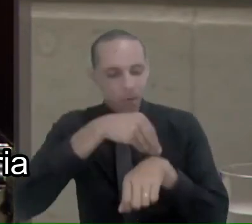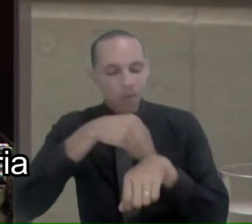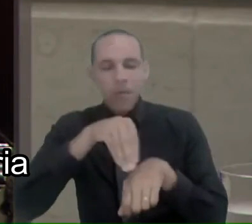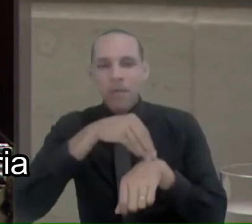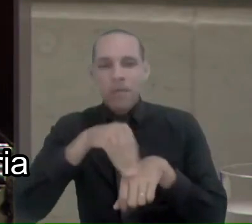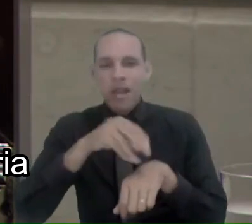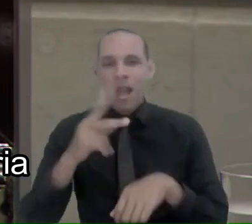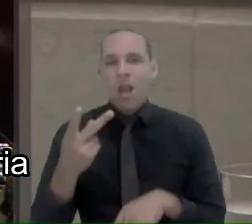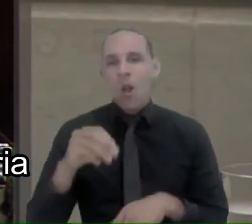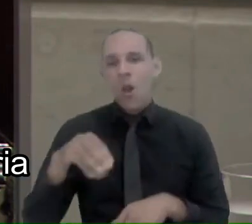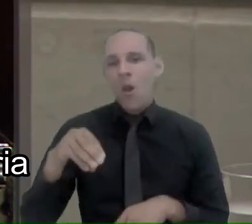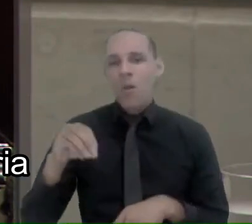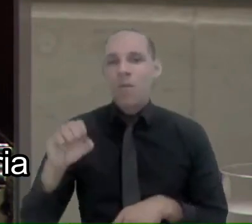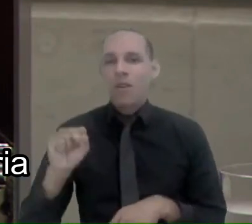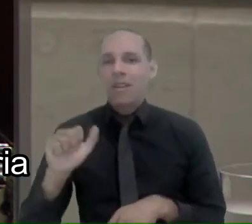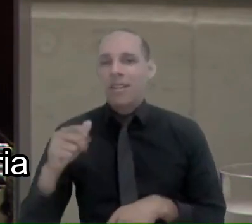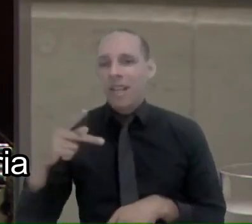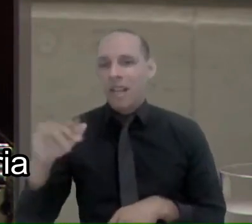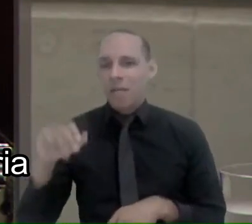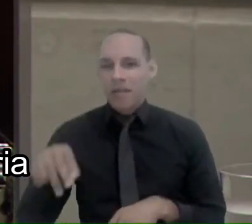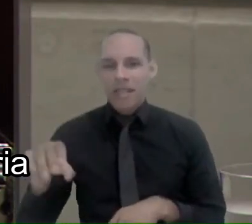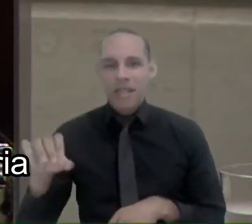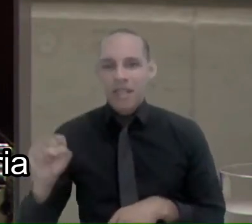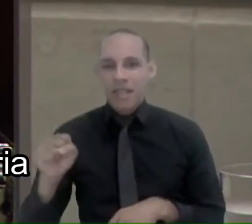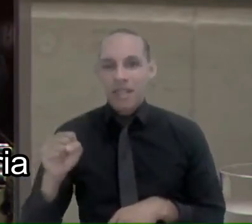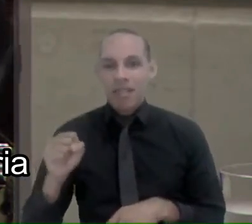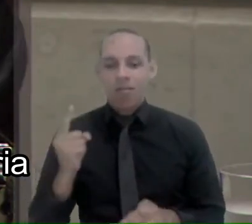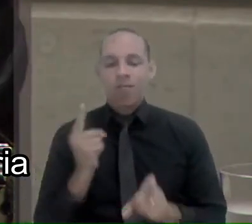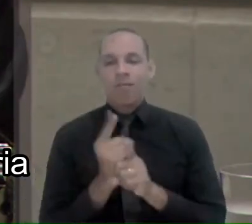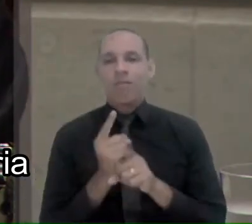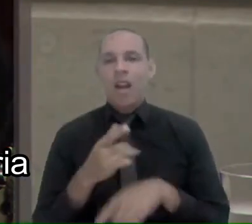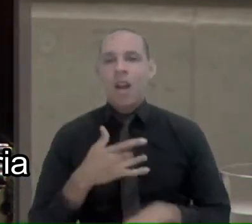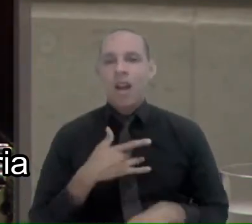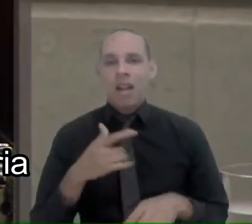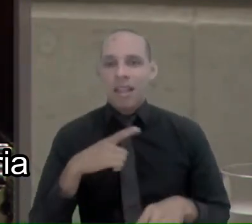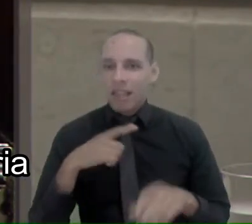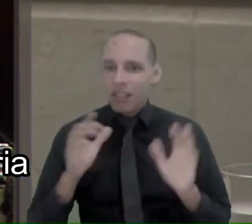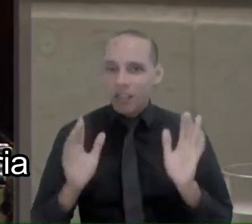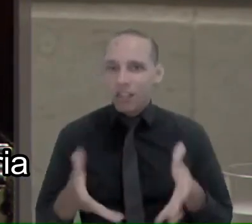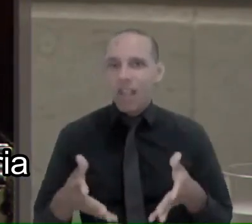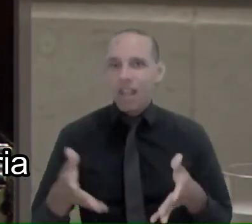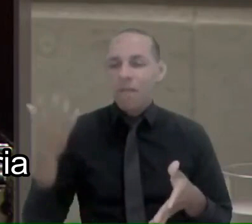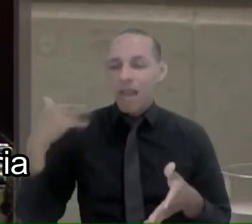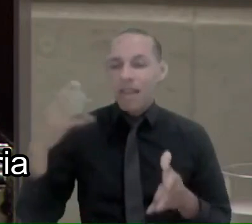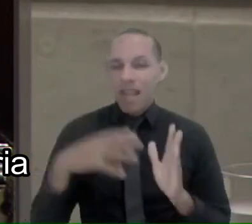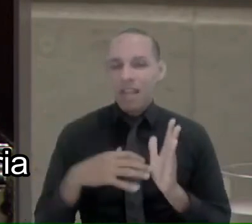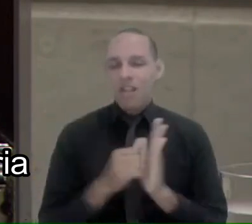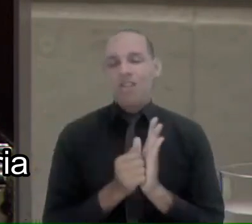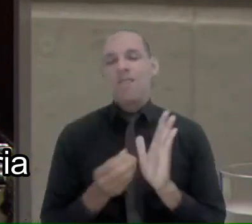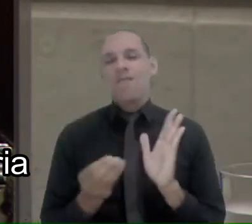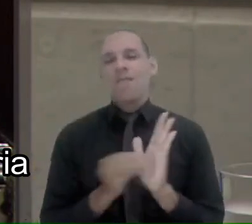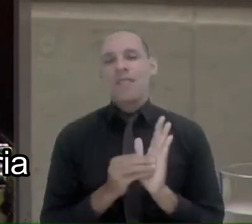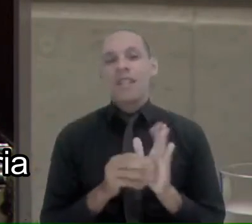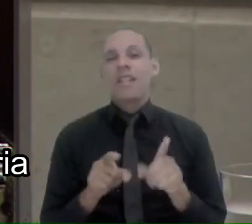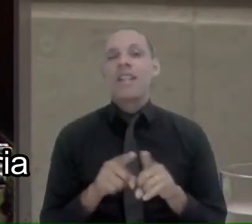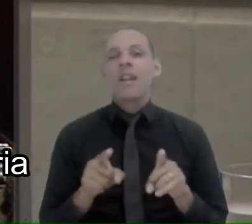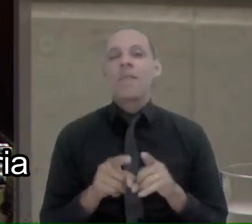o Mycobacterium desde dos seus primeiros registros históricos, e ela passou por toda a Idade Média,